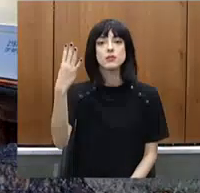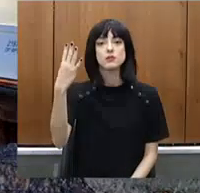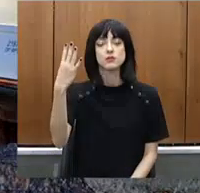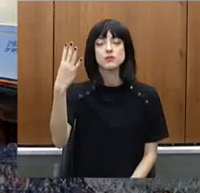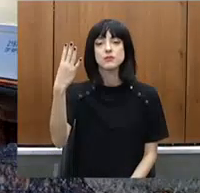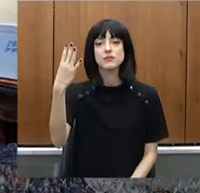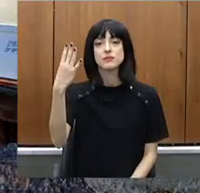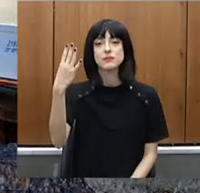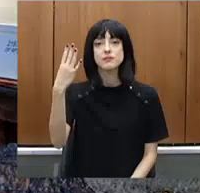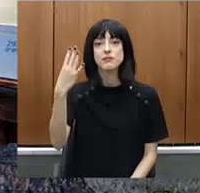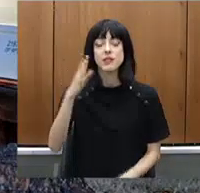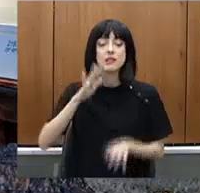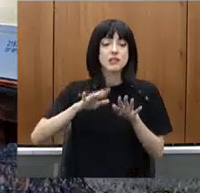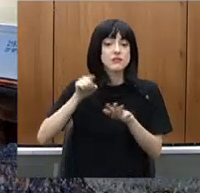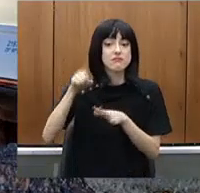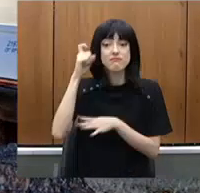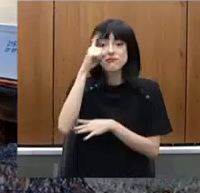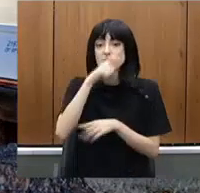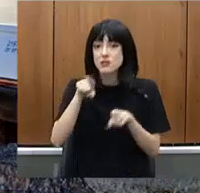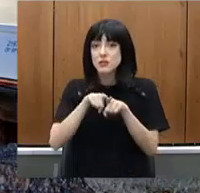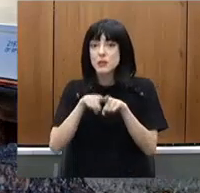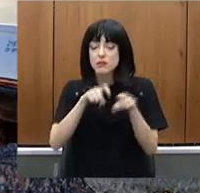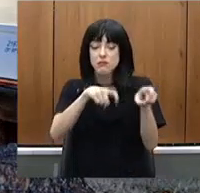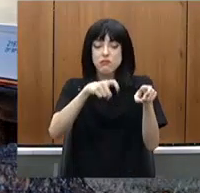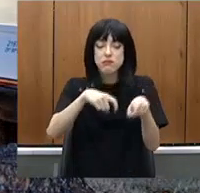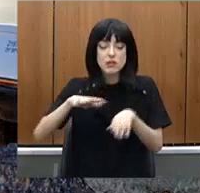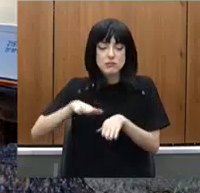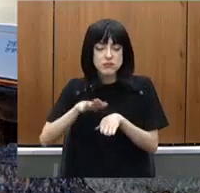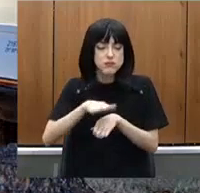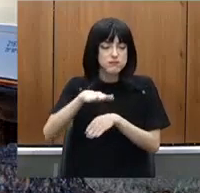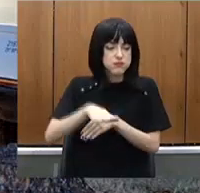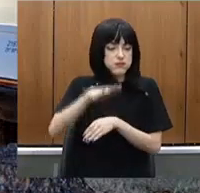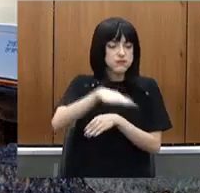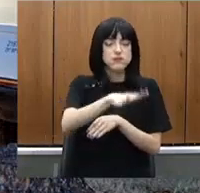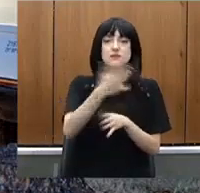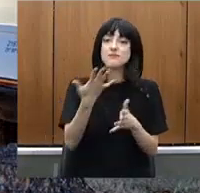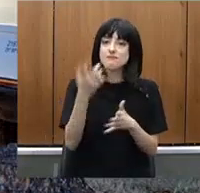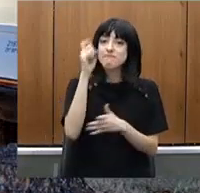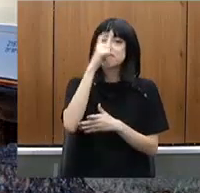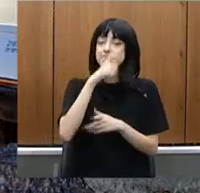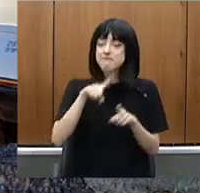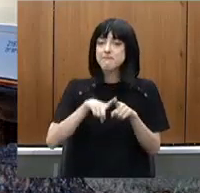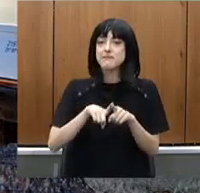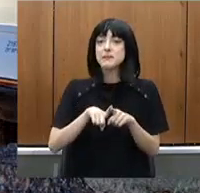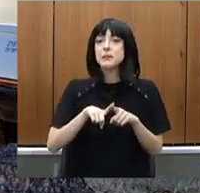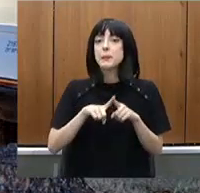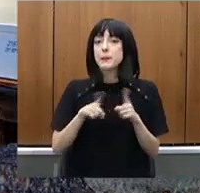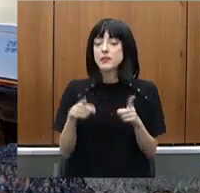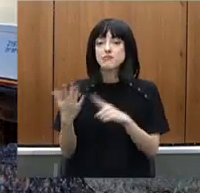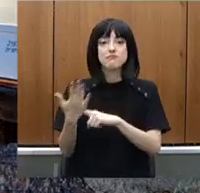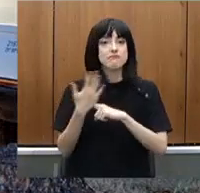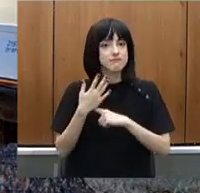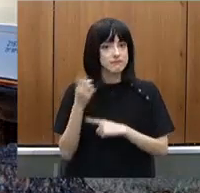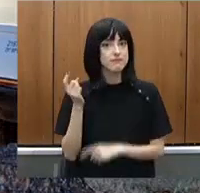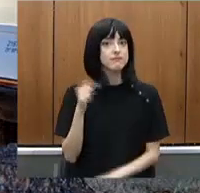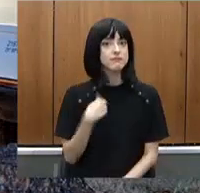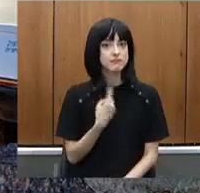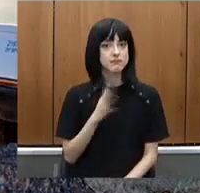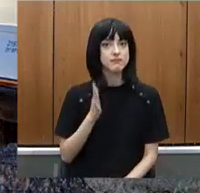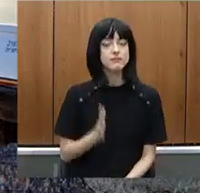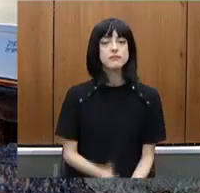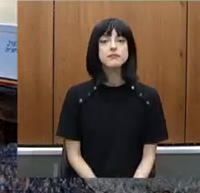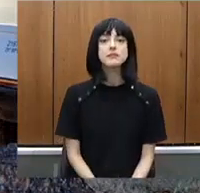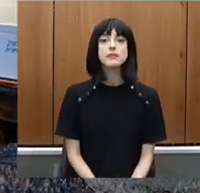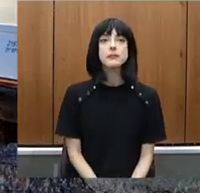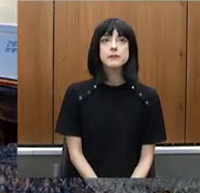de quatro por dois da sua quase 700 viaturas é 700 cidades beneficiadas com